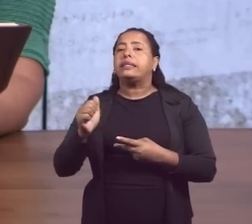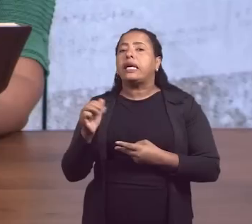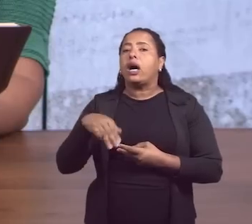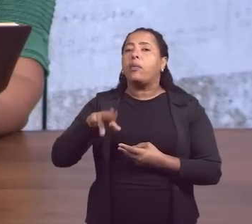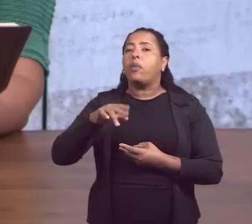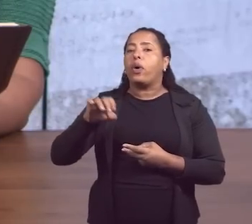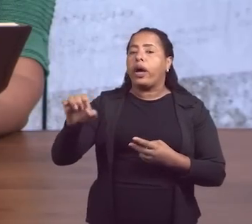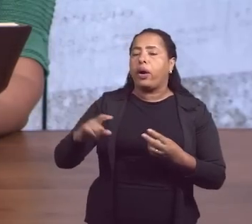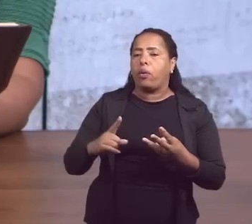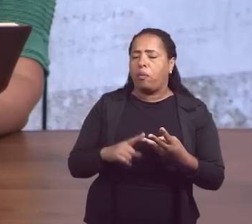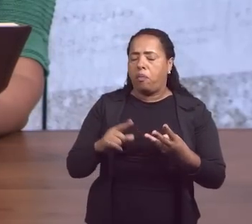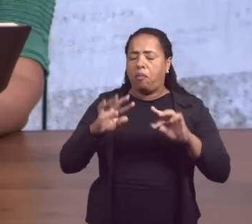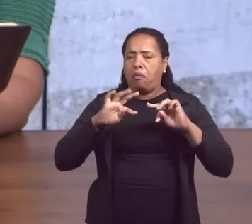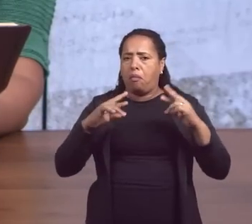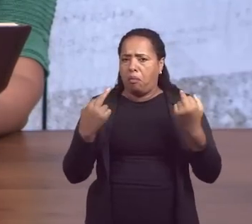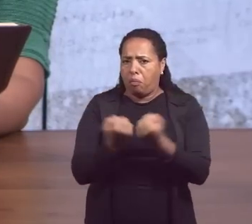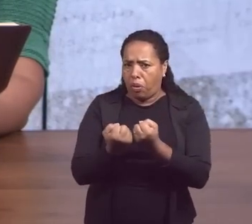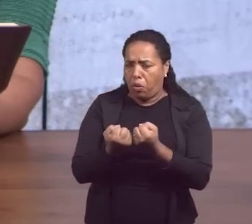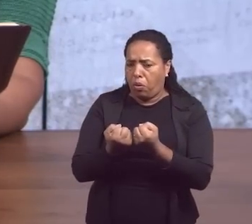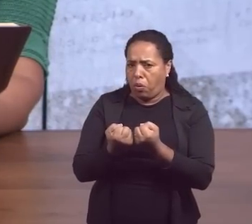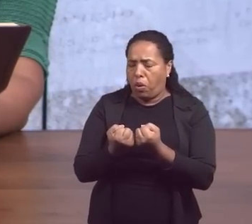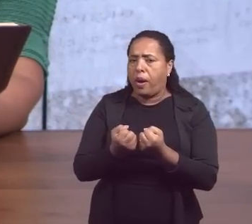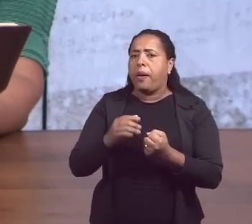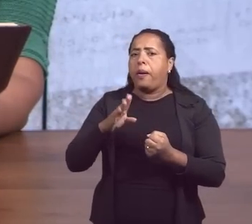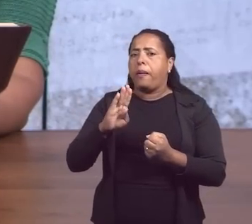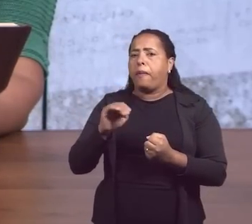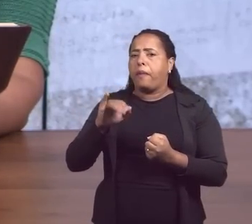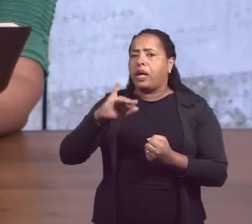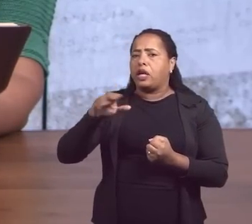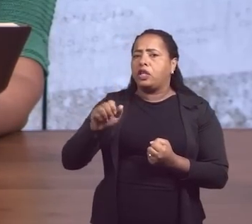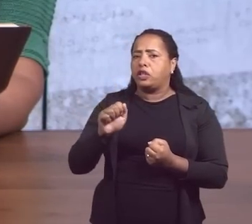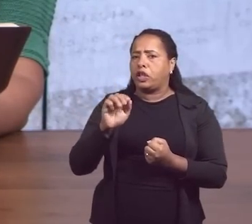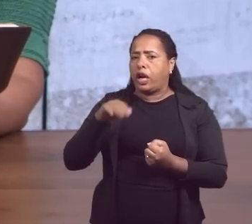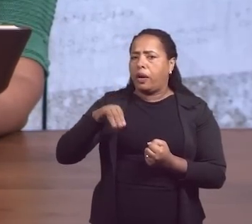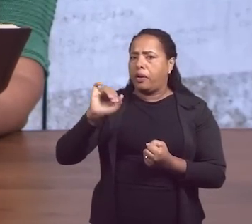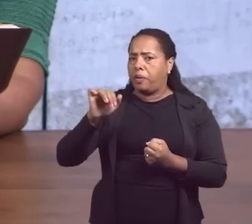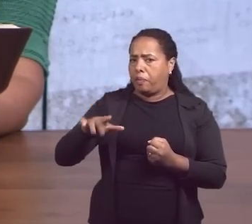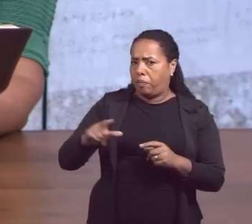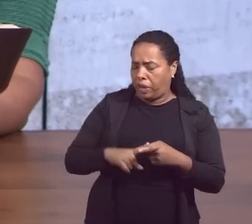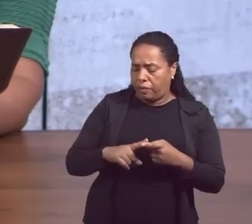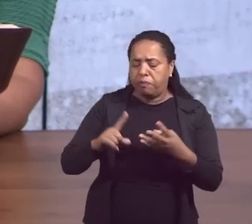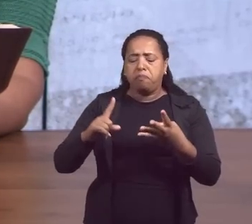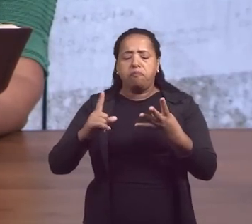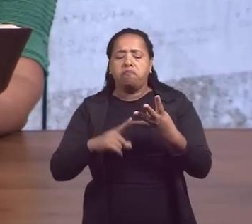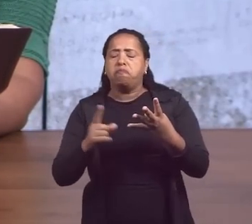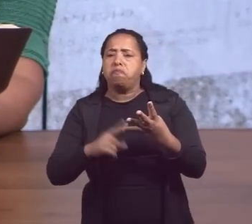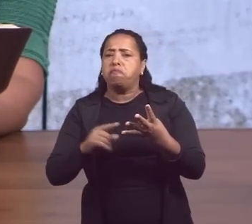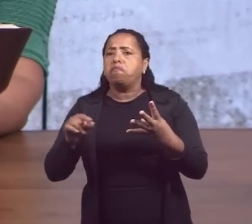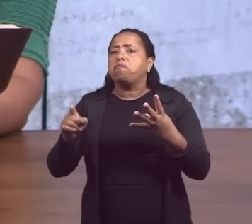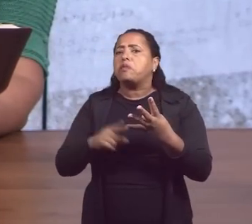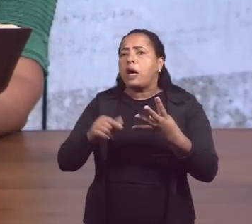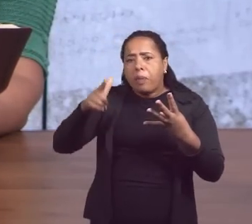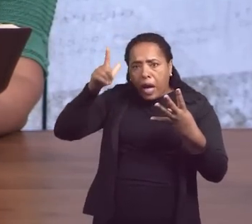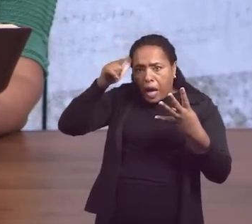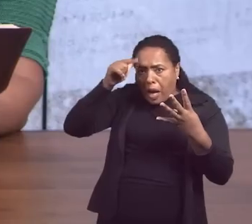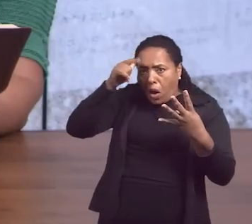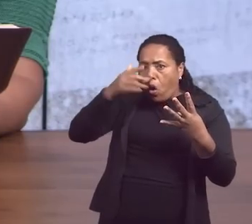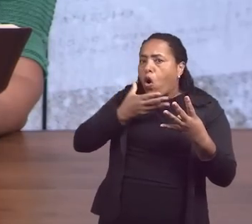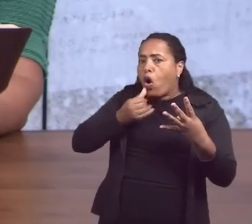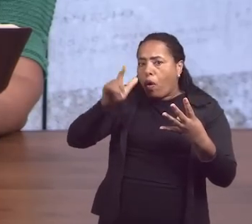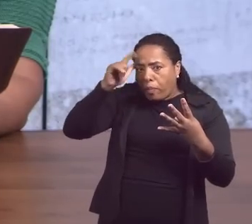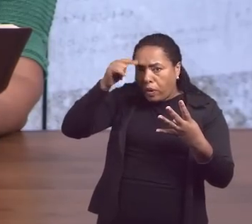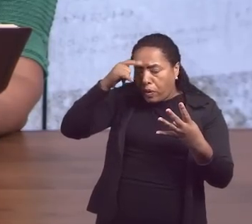Benjamim, Elidade, filho de Quislom. E da tribo dos filhos de Dan, o príncipe Buque, filho